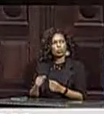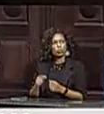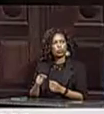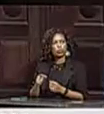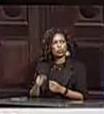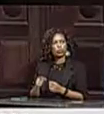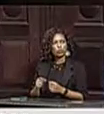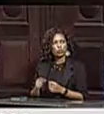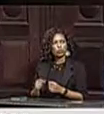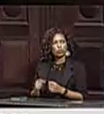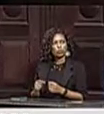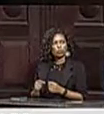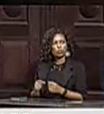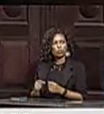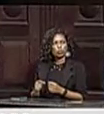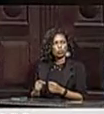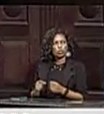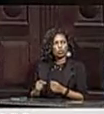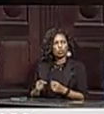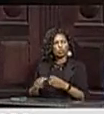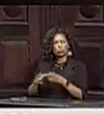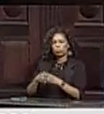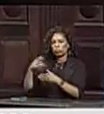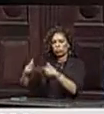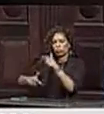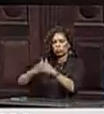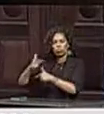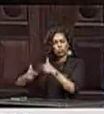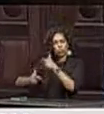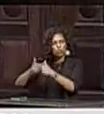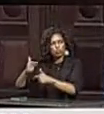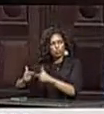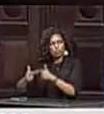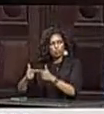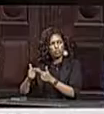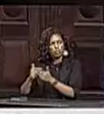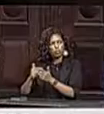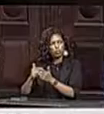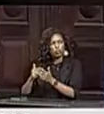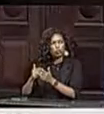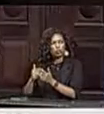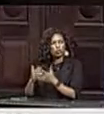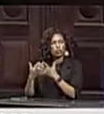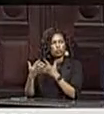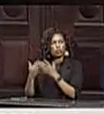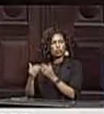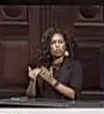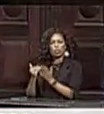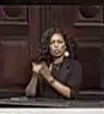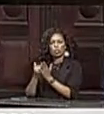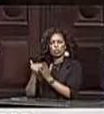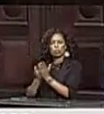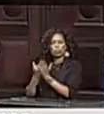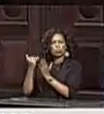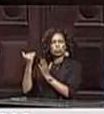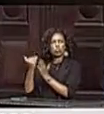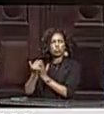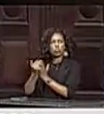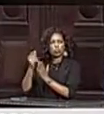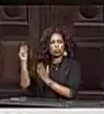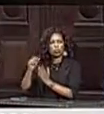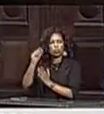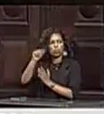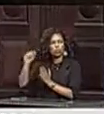com que a classe trabalhadora foi contemplada, um percentual tão insignificante.